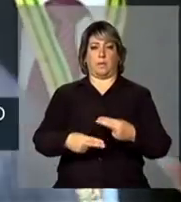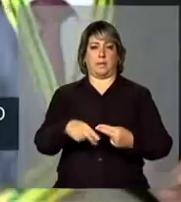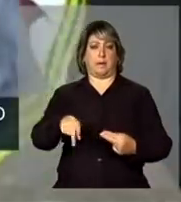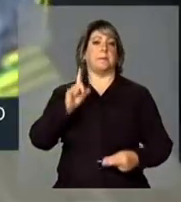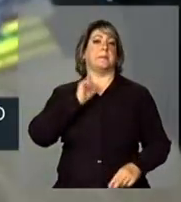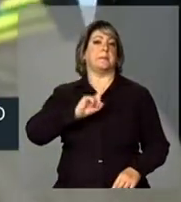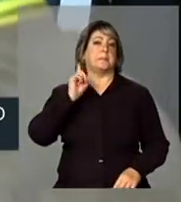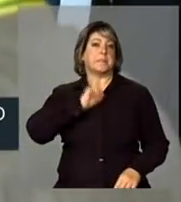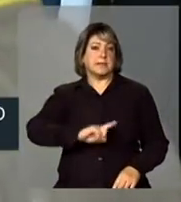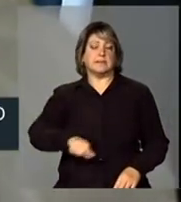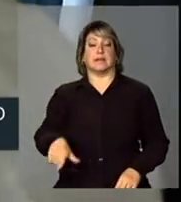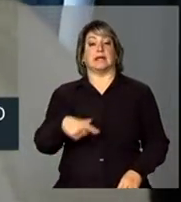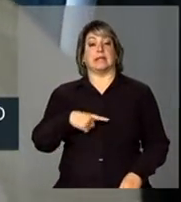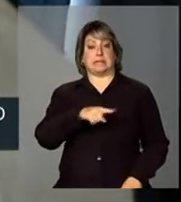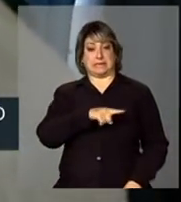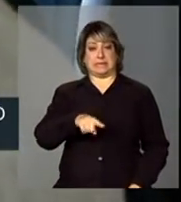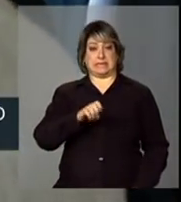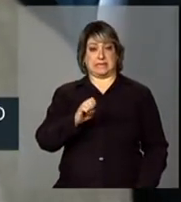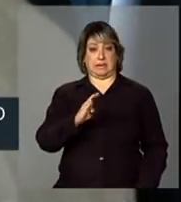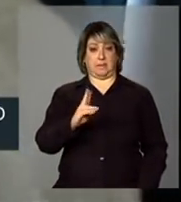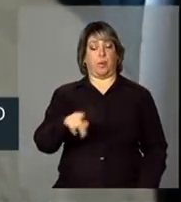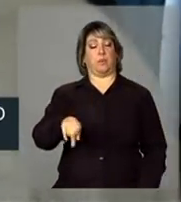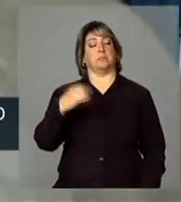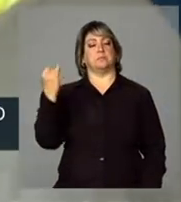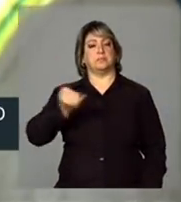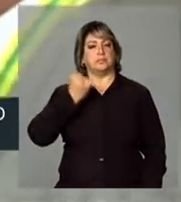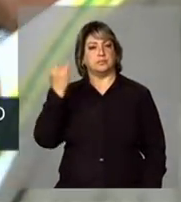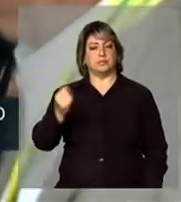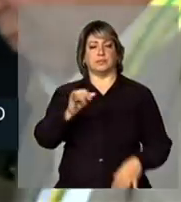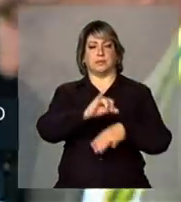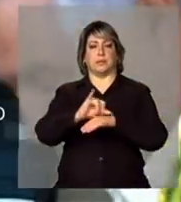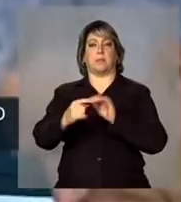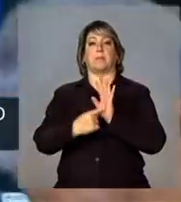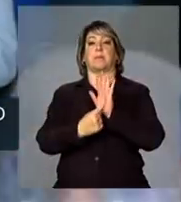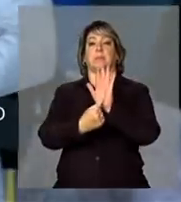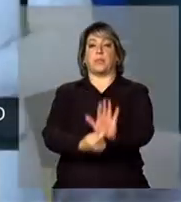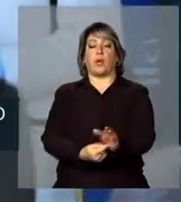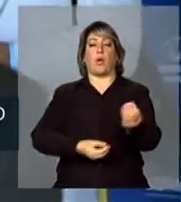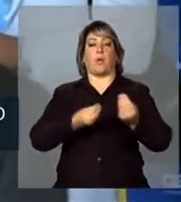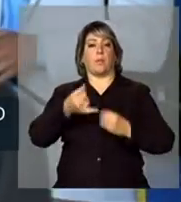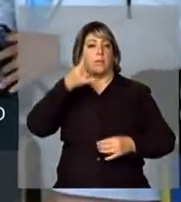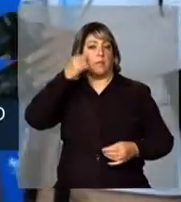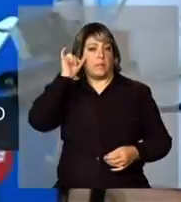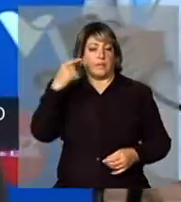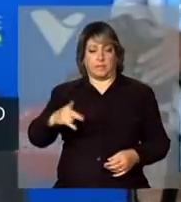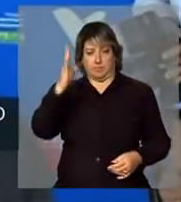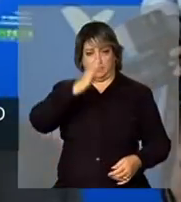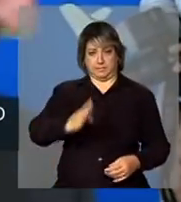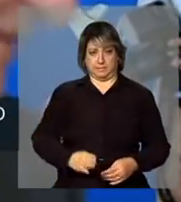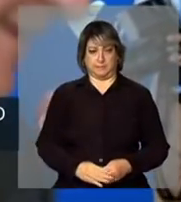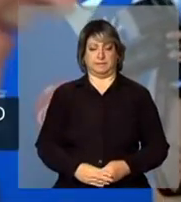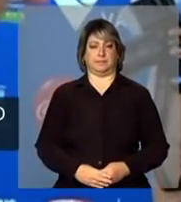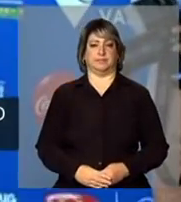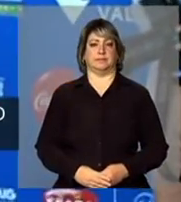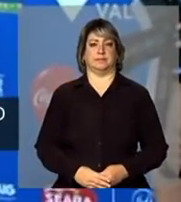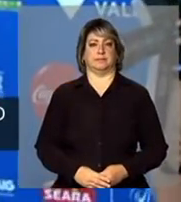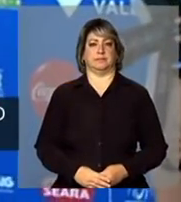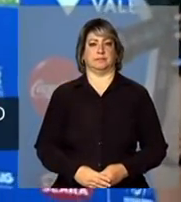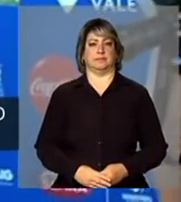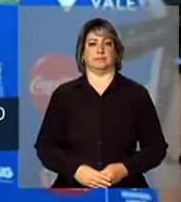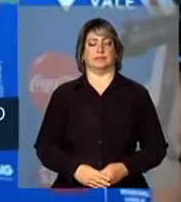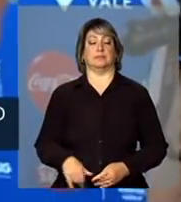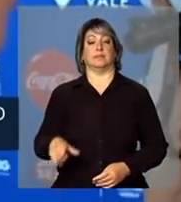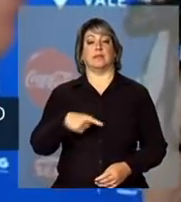é considerada uma das mais importantes exposições da pecuária brasileira. Eduardo Biagi